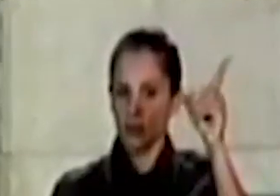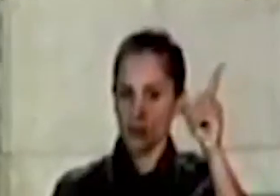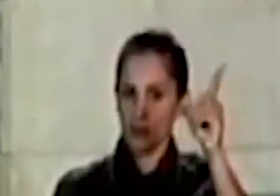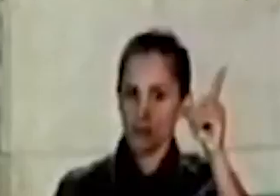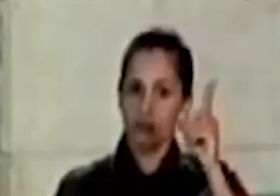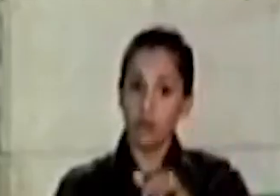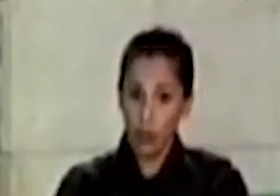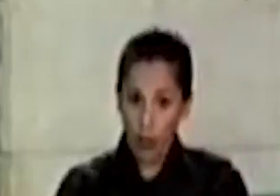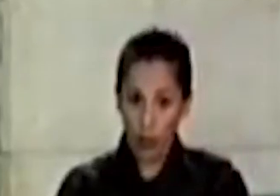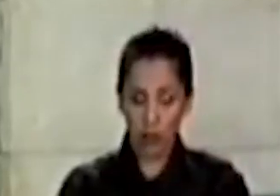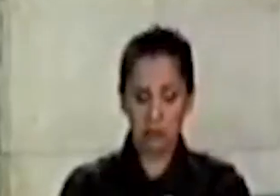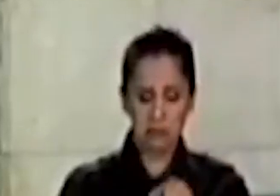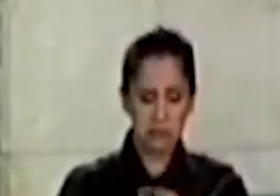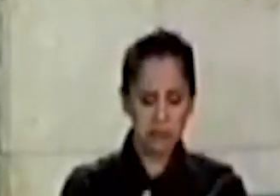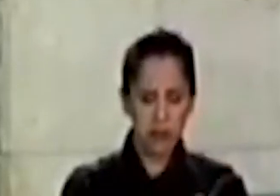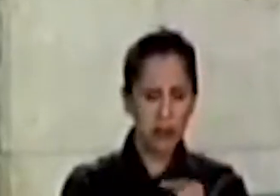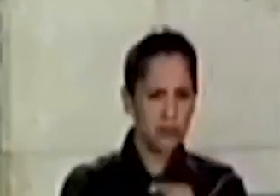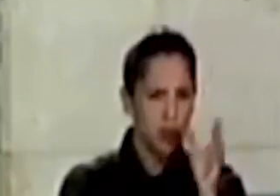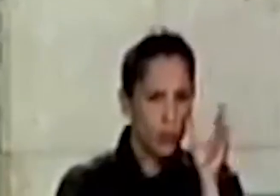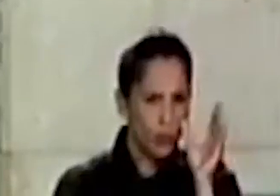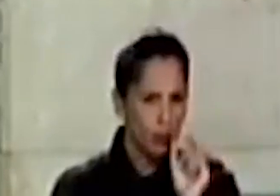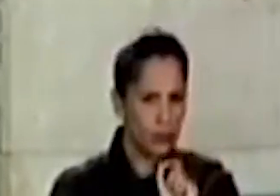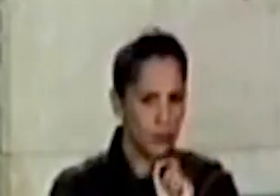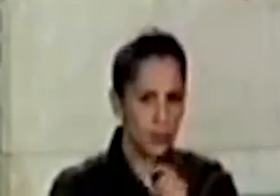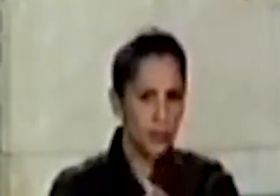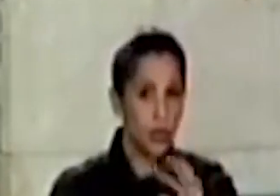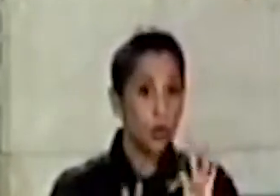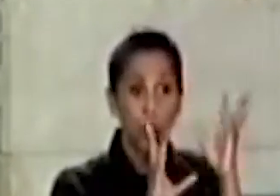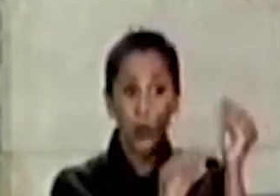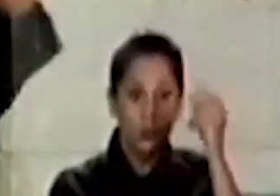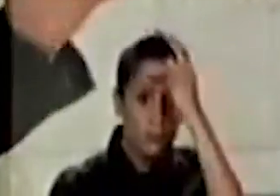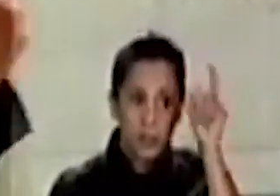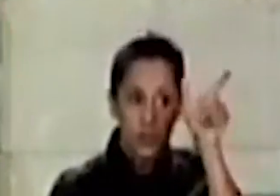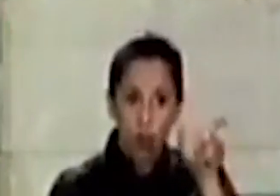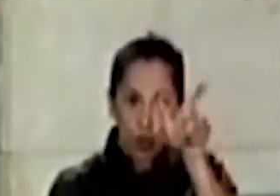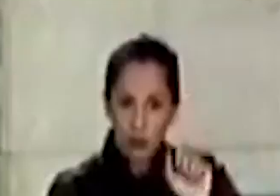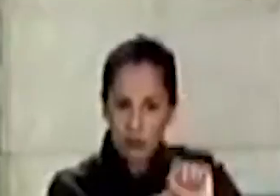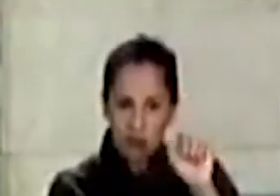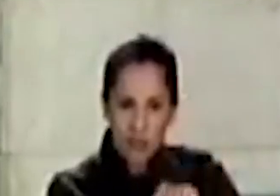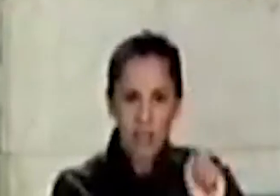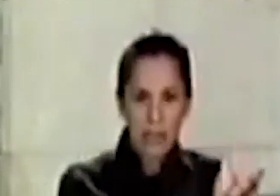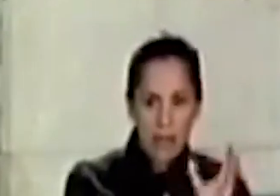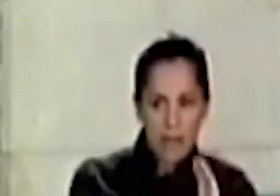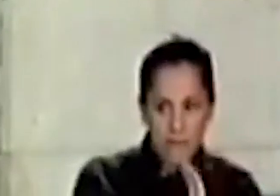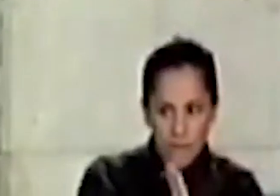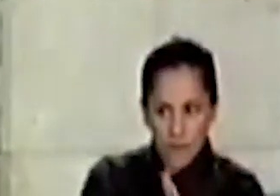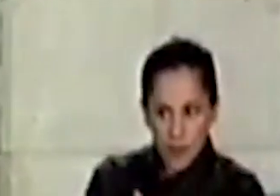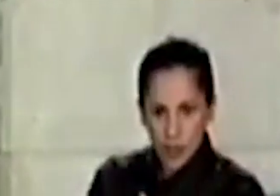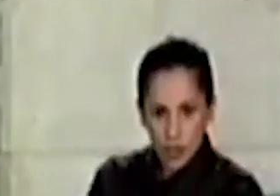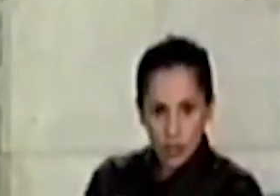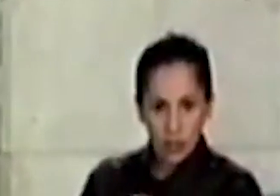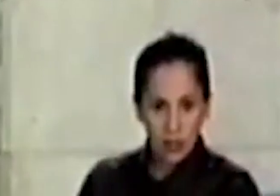é curiosa a matéria, porque todas as falas dos investidores, daqueles que estão sedentos por investir em